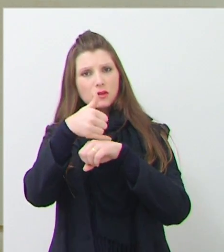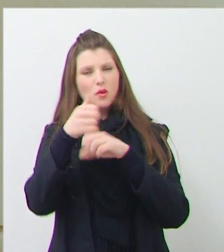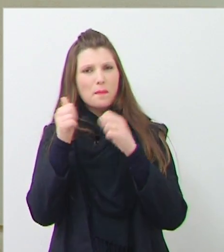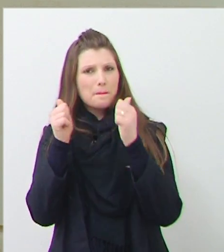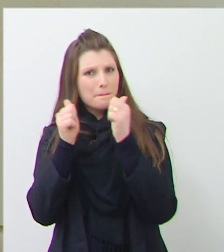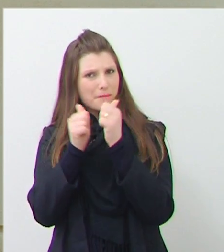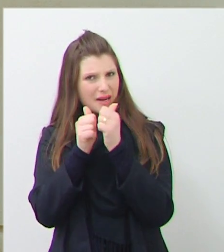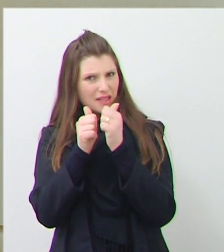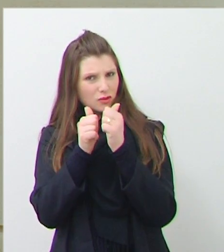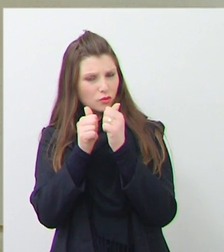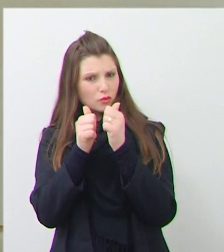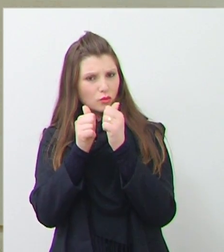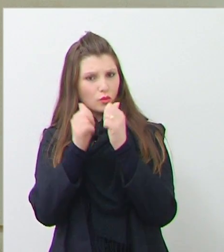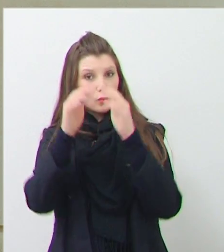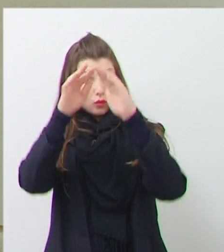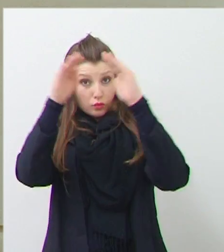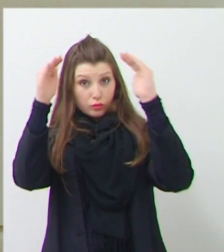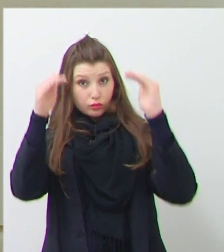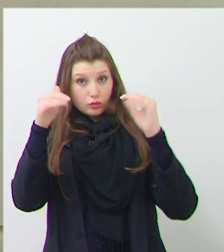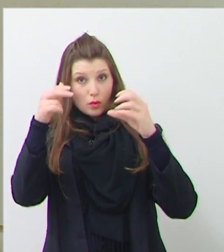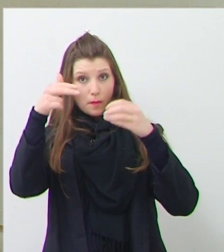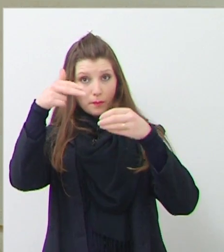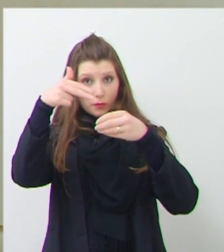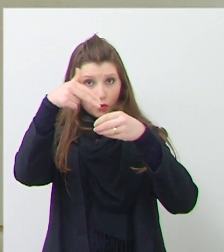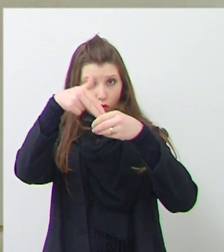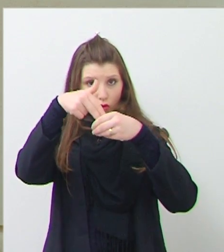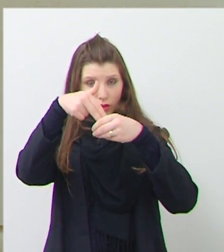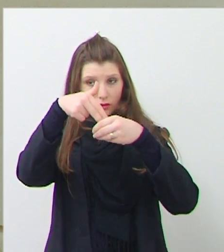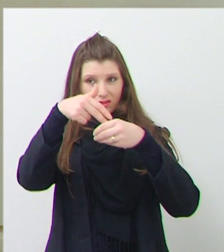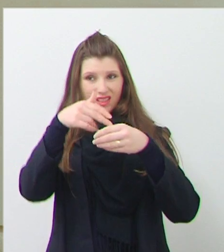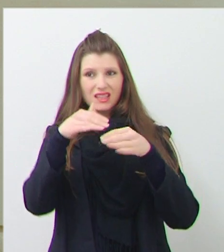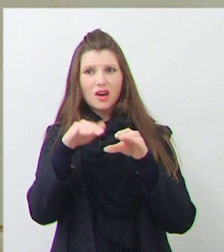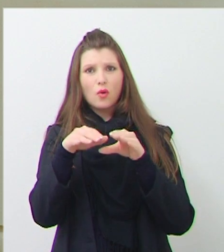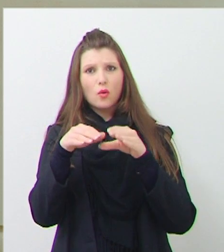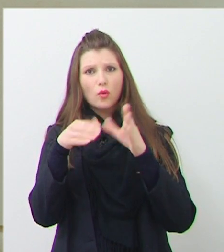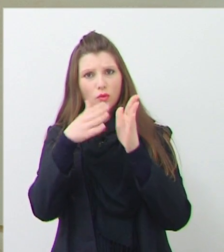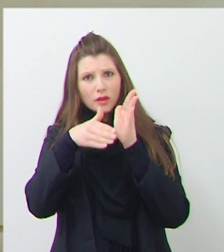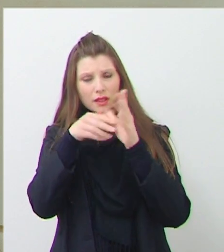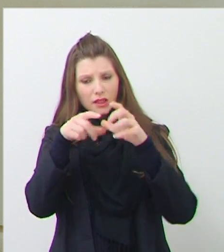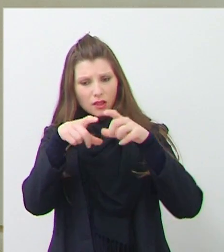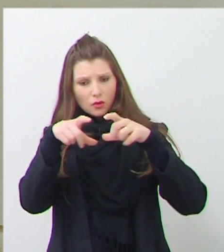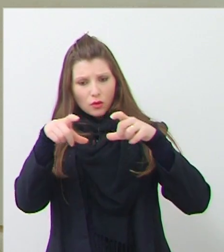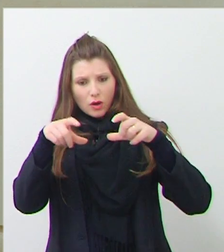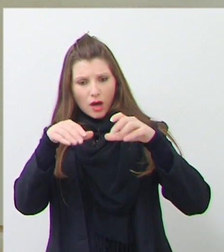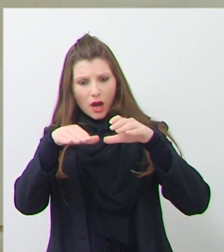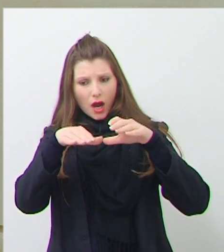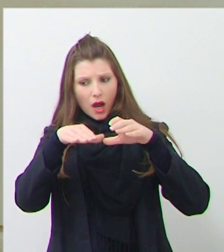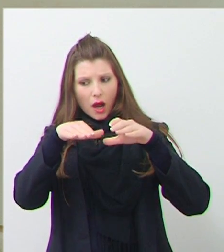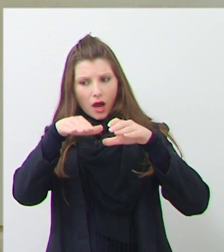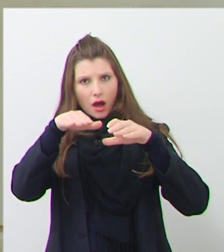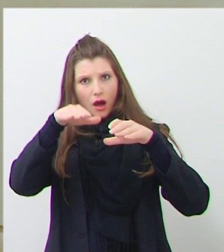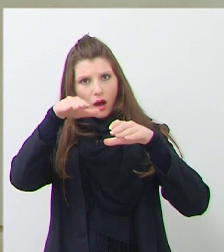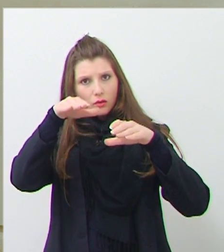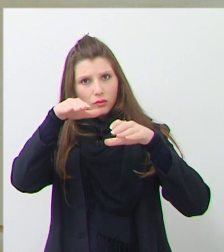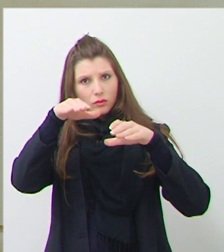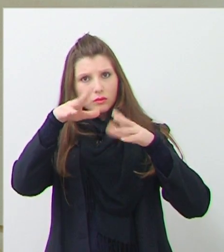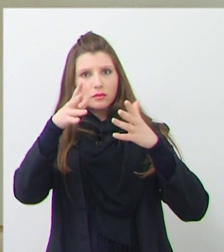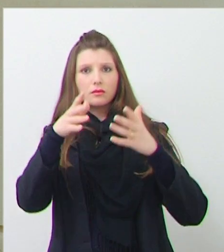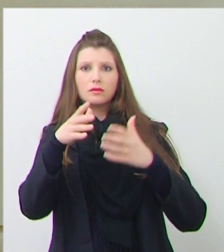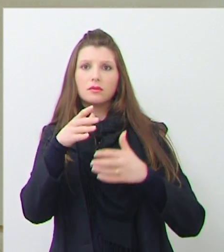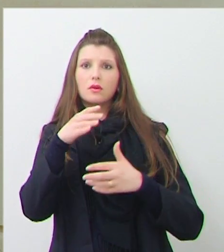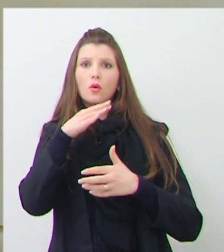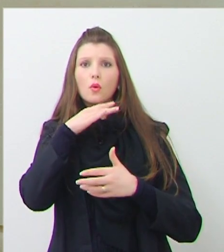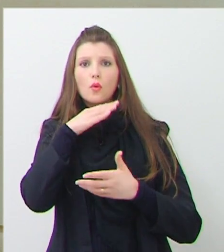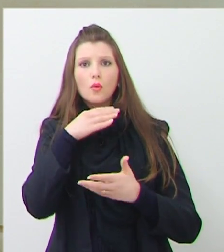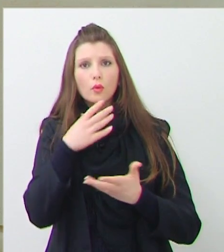Agostinho, os trilhos estão mais altos do que o próprio asfalto, estão muito desnivelados, e sua